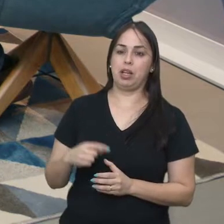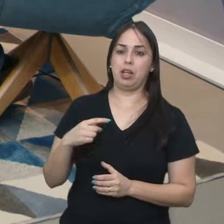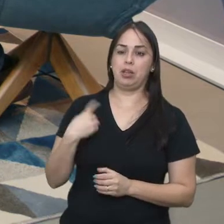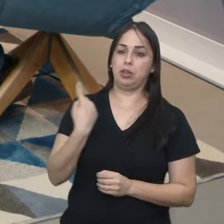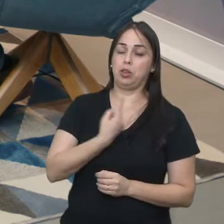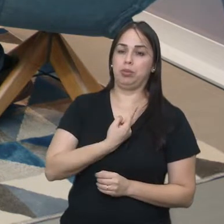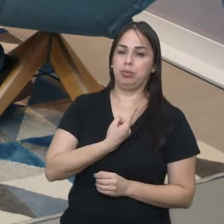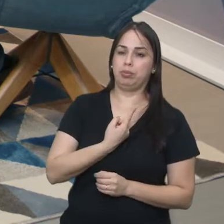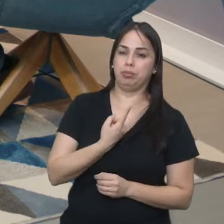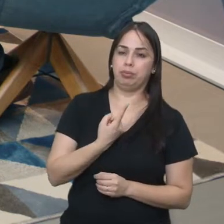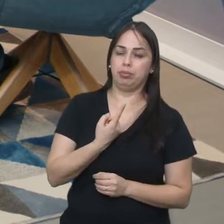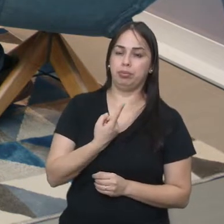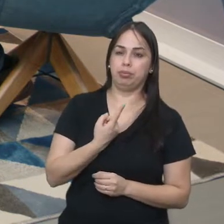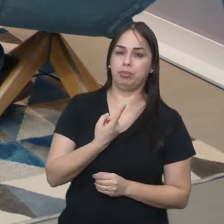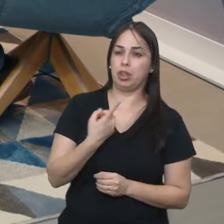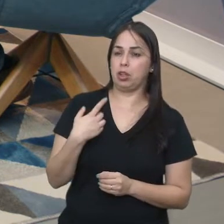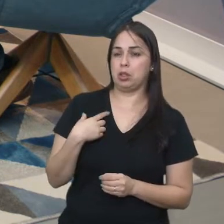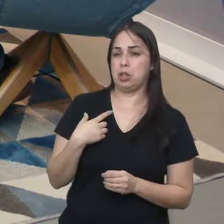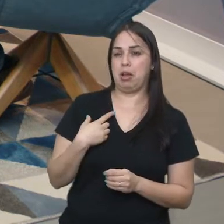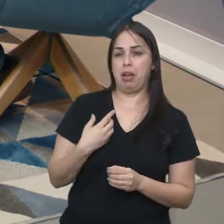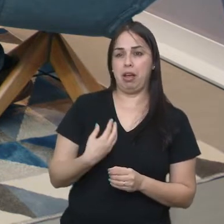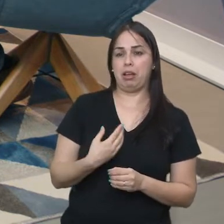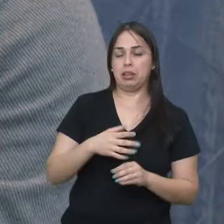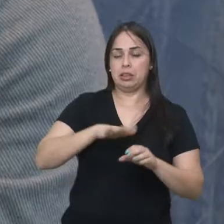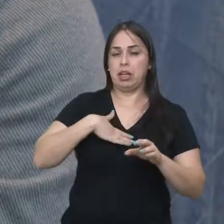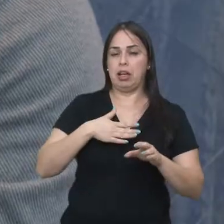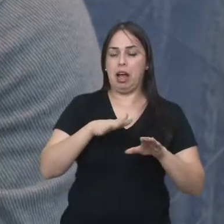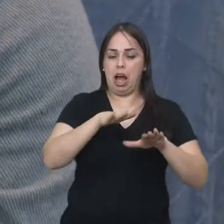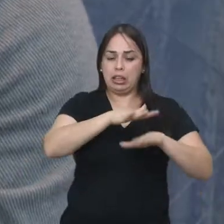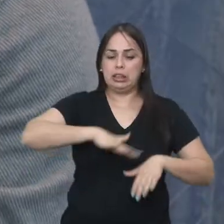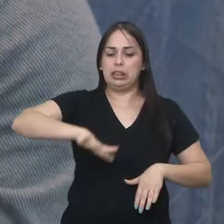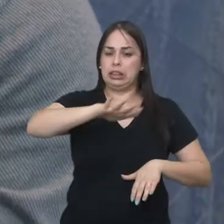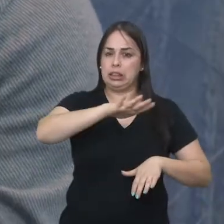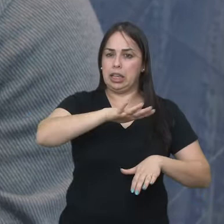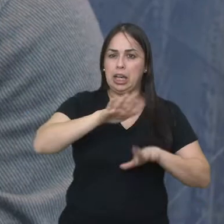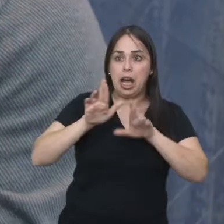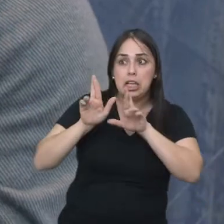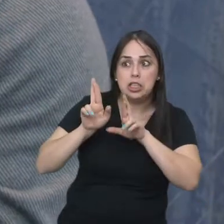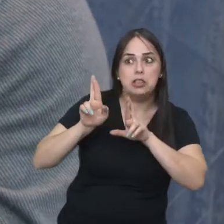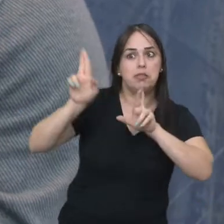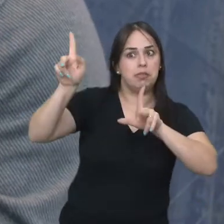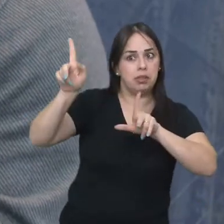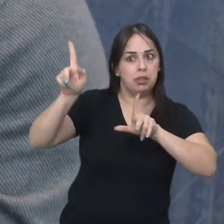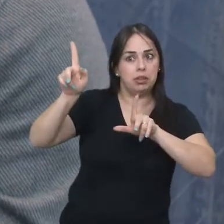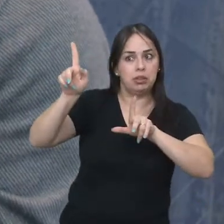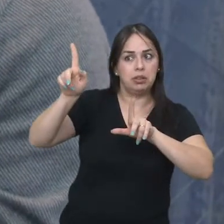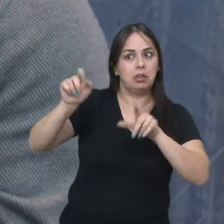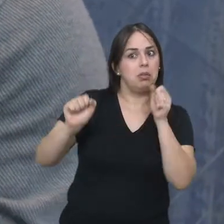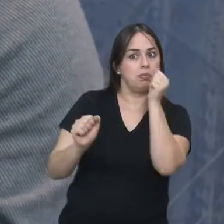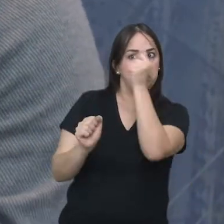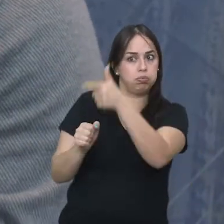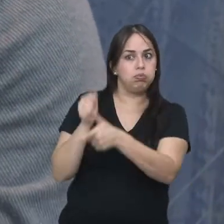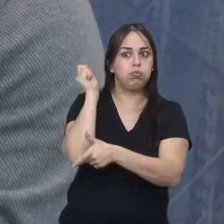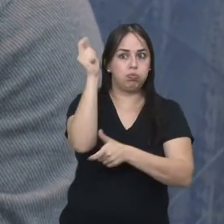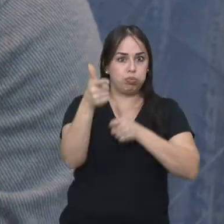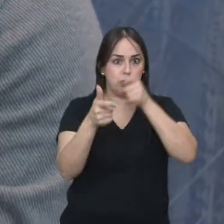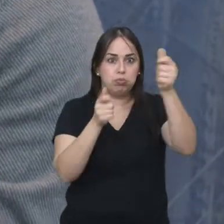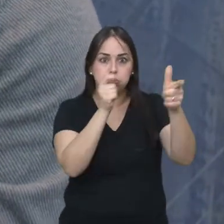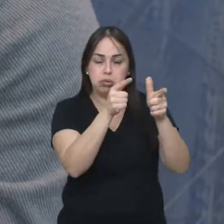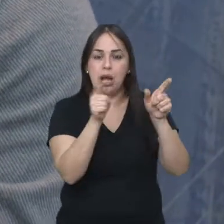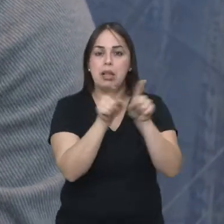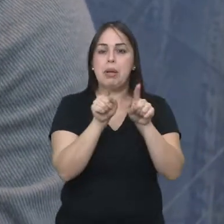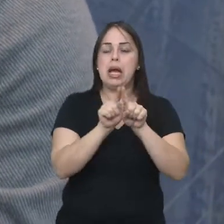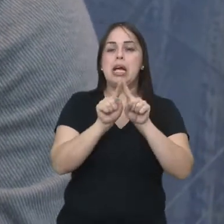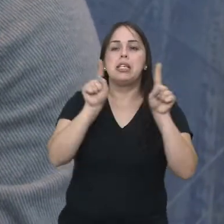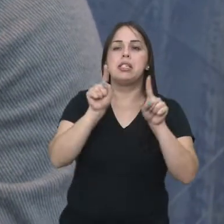a nossa realidade da região e da cidade, ela está bem acima da do resto do país,